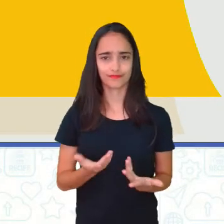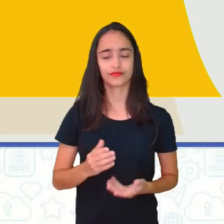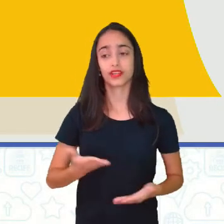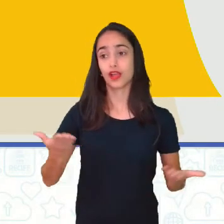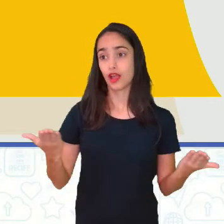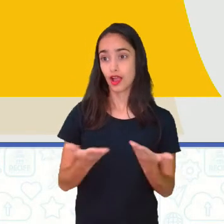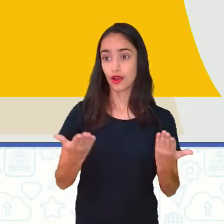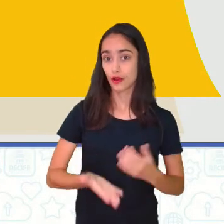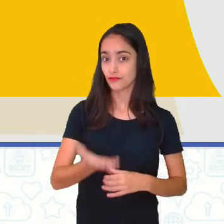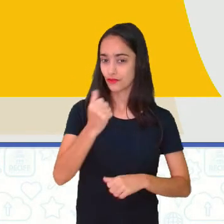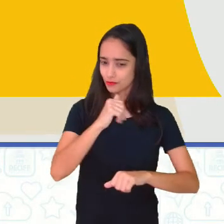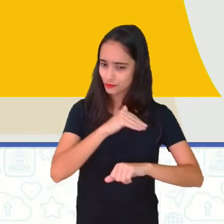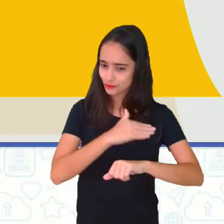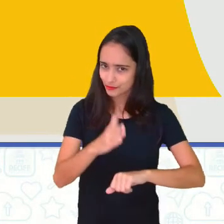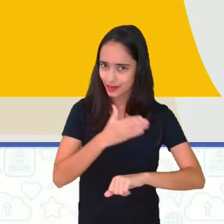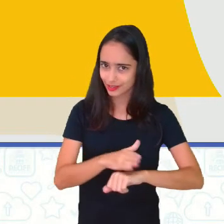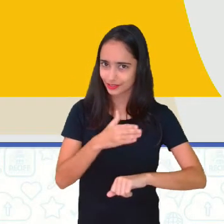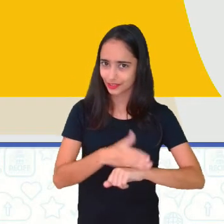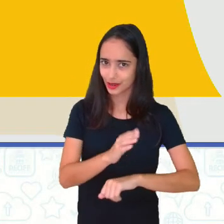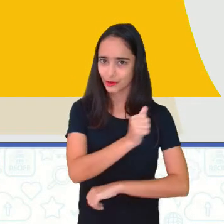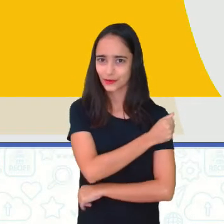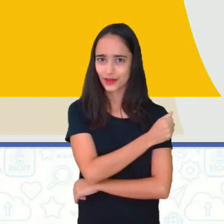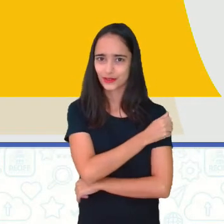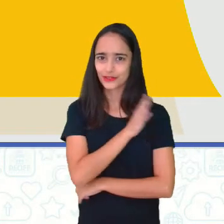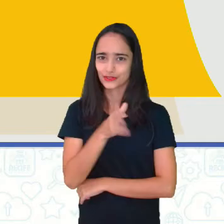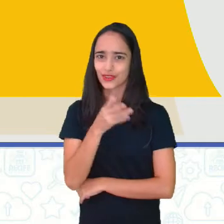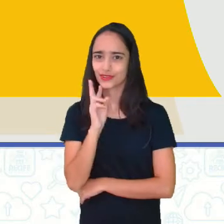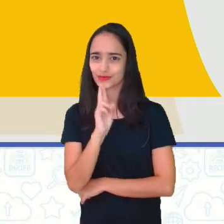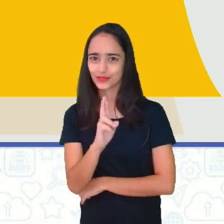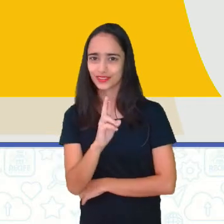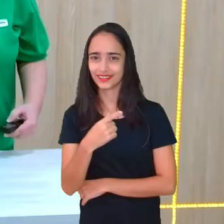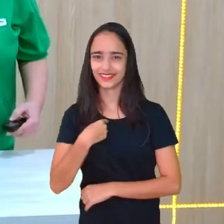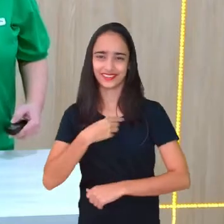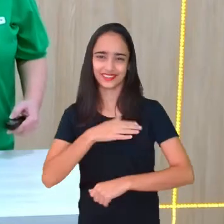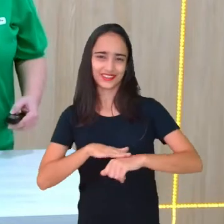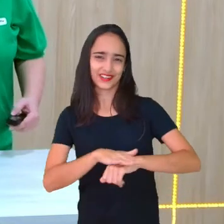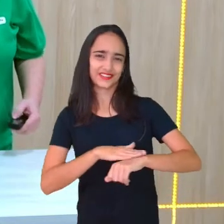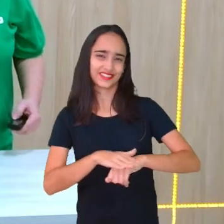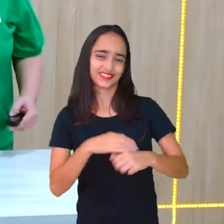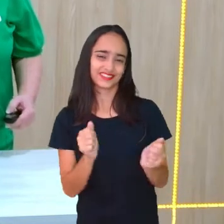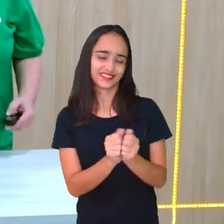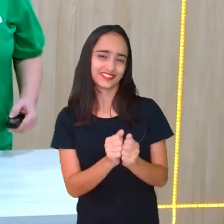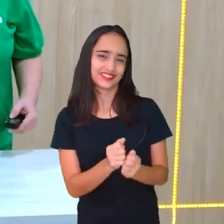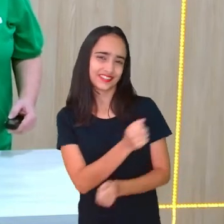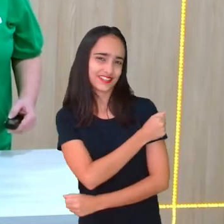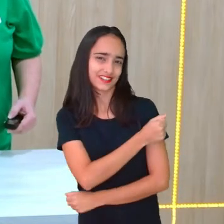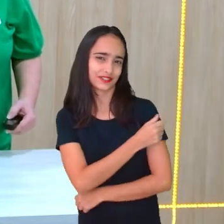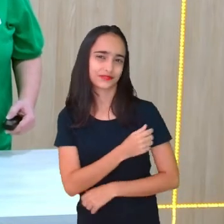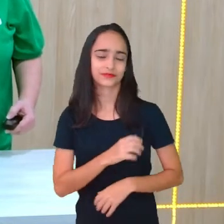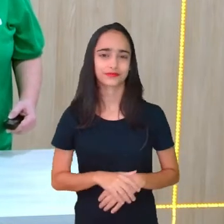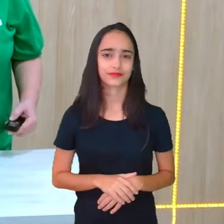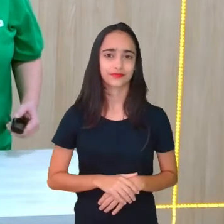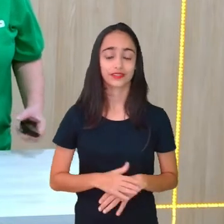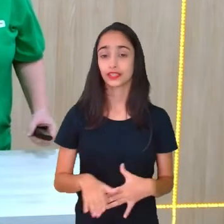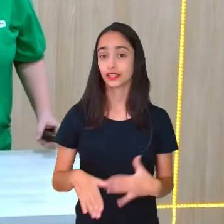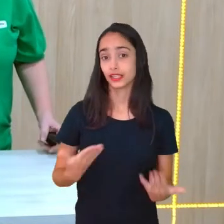tá? Sabino já respondeu? Estou conversando aqui com ele. Ah, tá. Então vamos lá, vamos